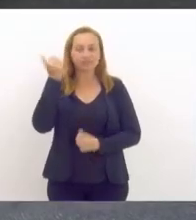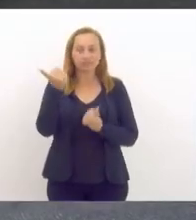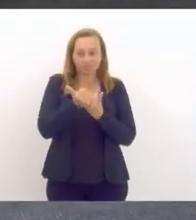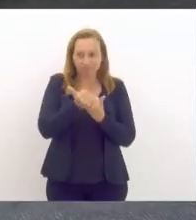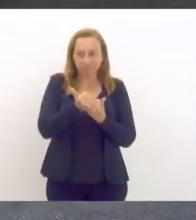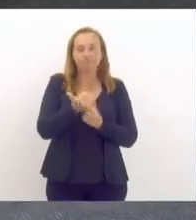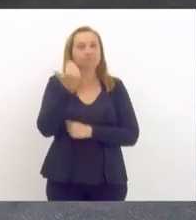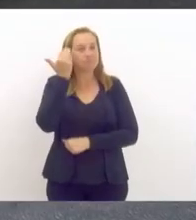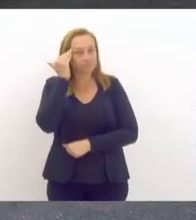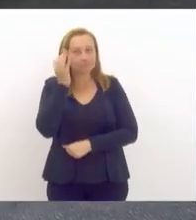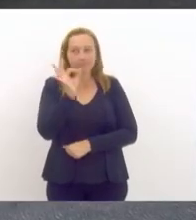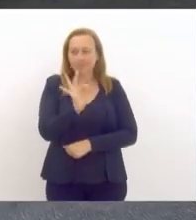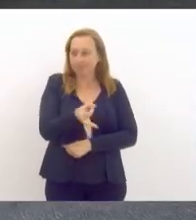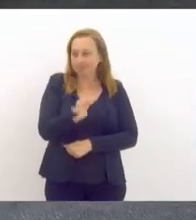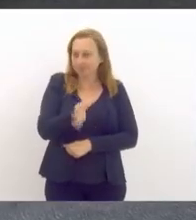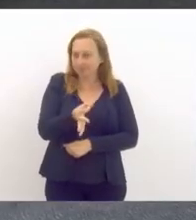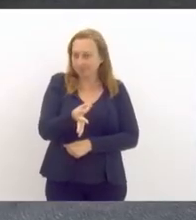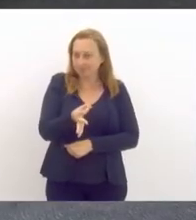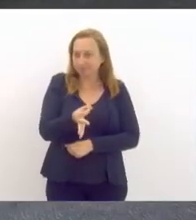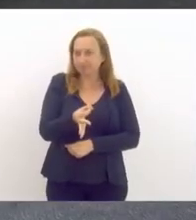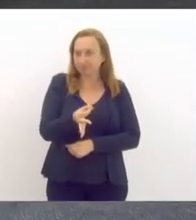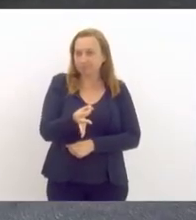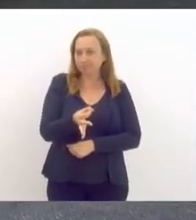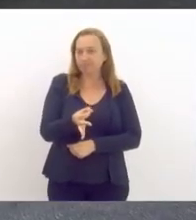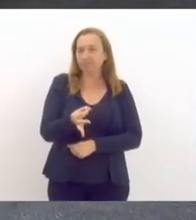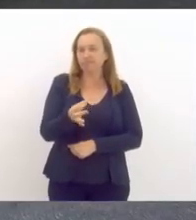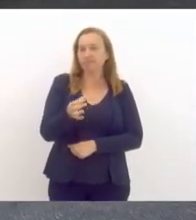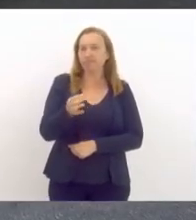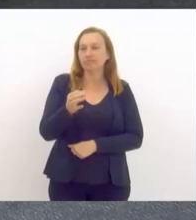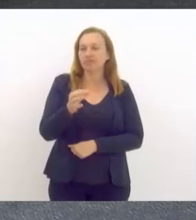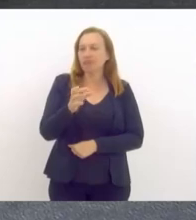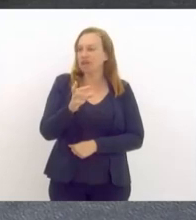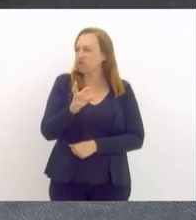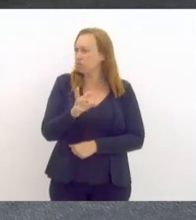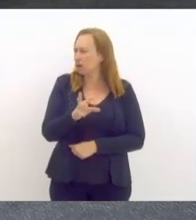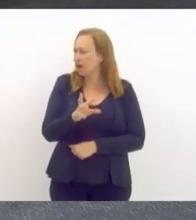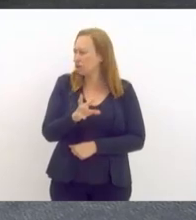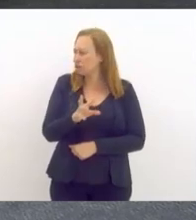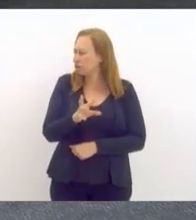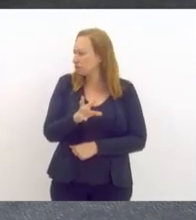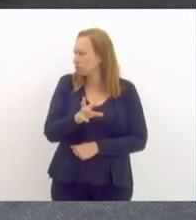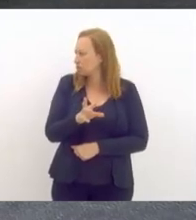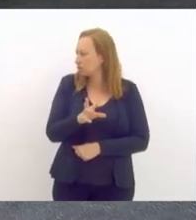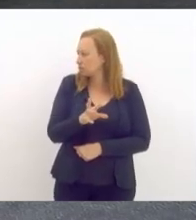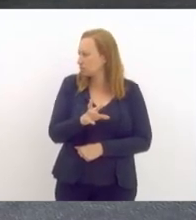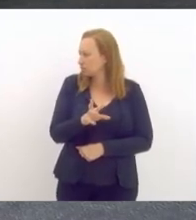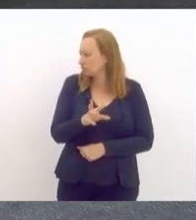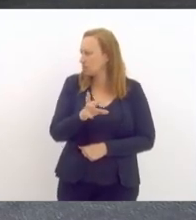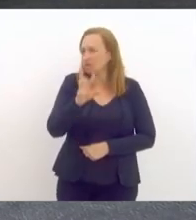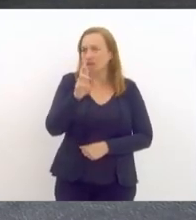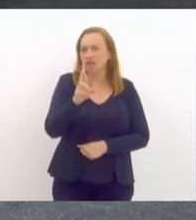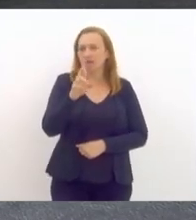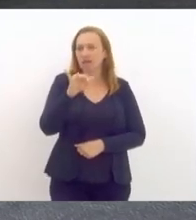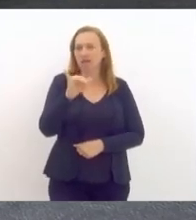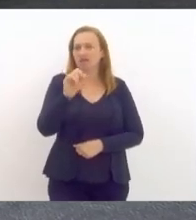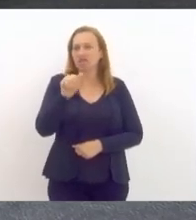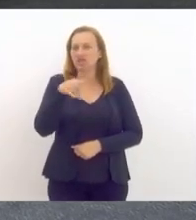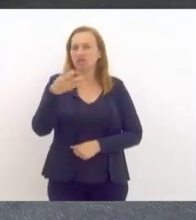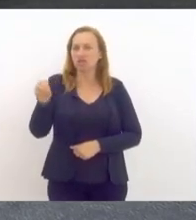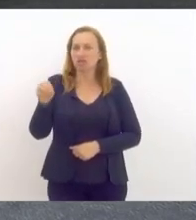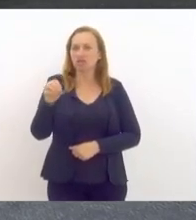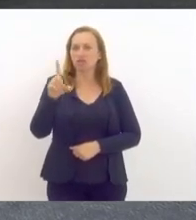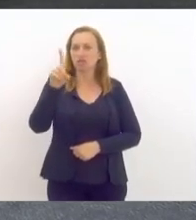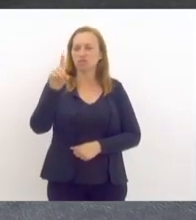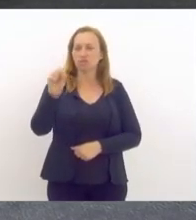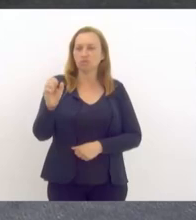eu entendo perfeitamente O que passa a região dos lagos hoje porque eu frequento a minha região e ser desse problema imenso eu peço